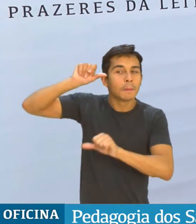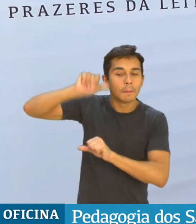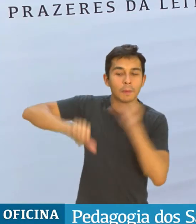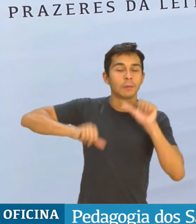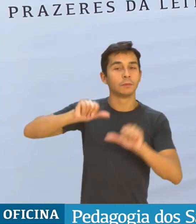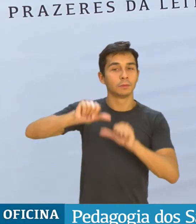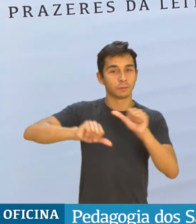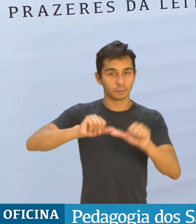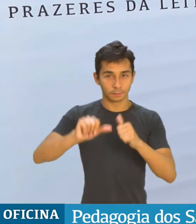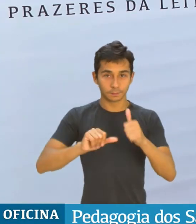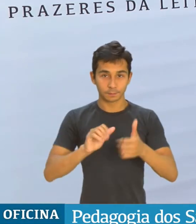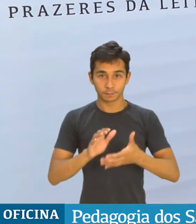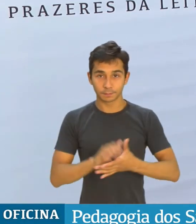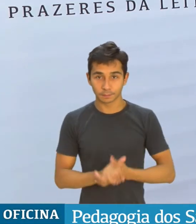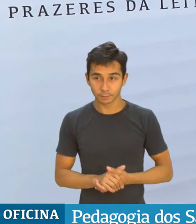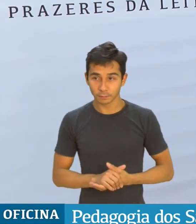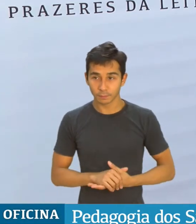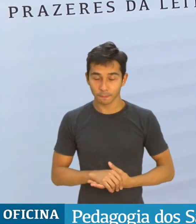mudança.